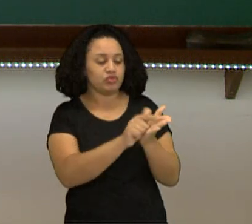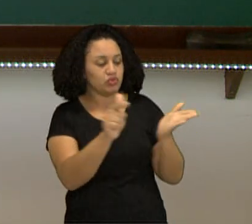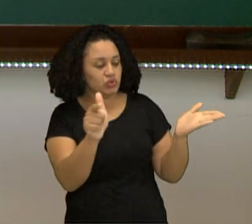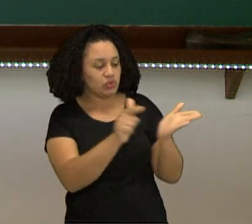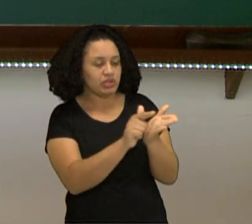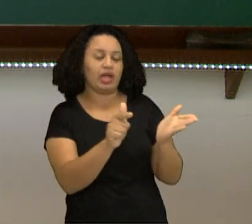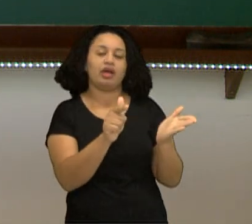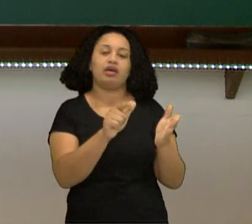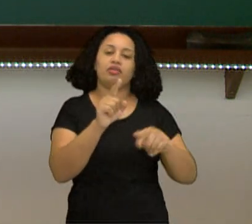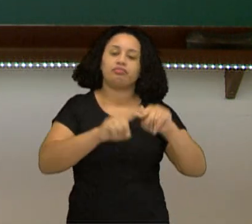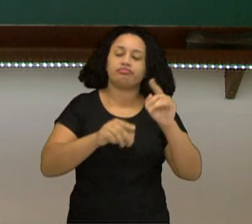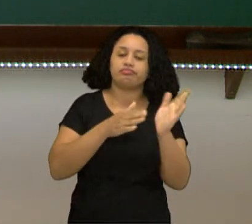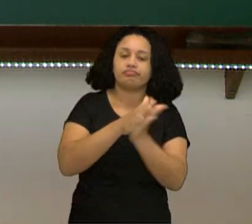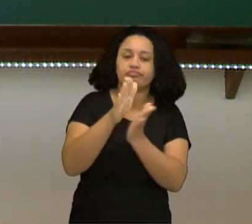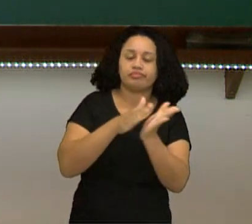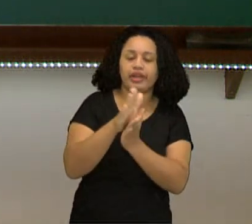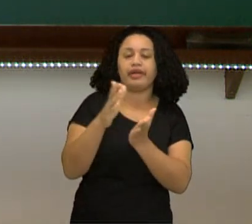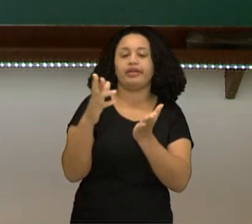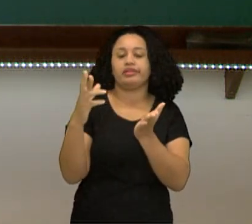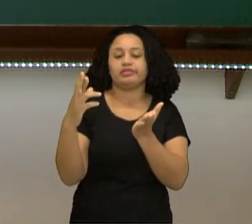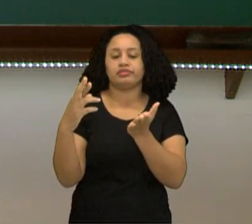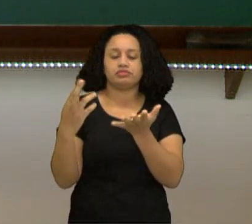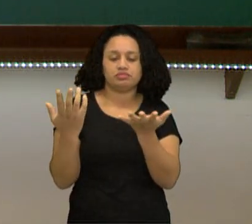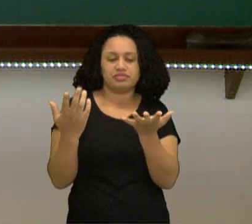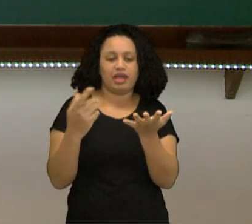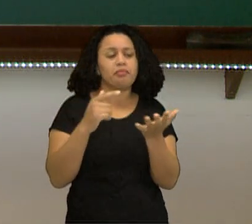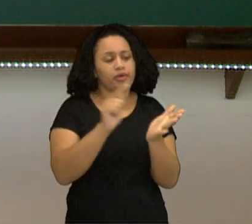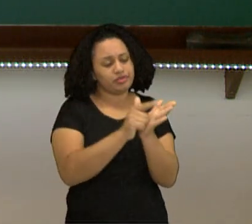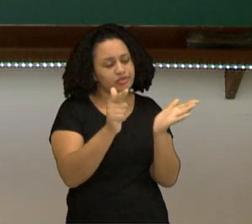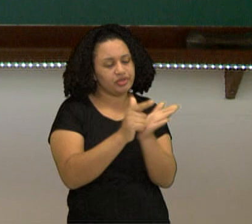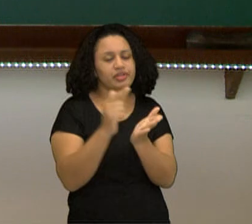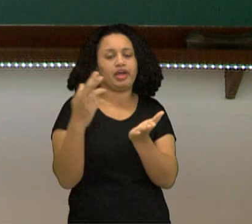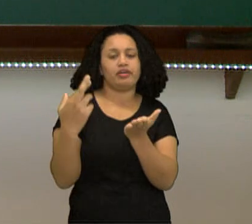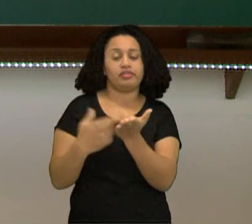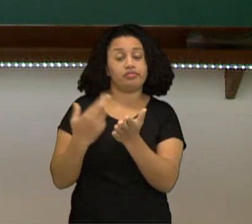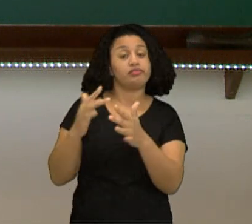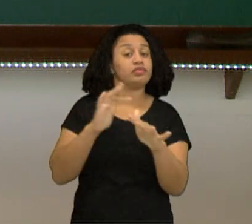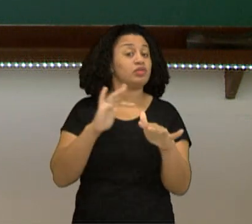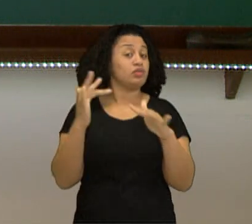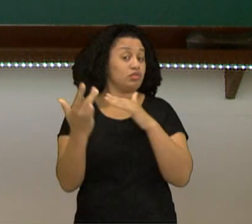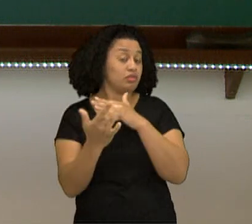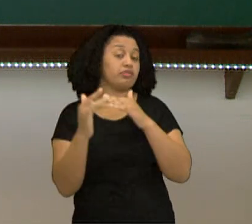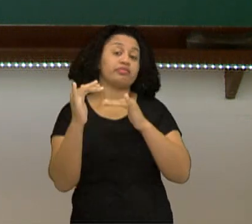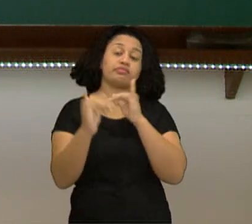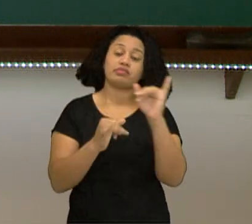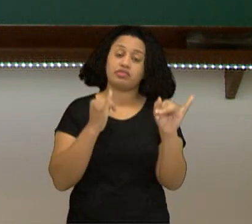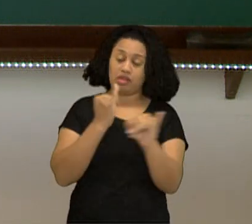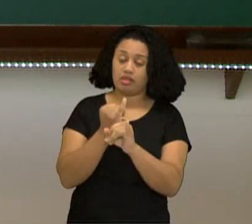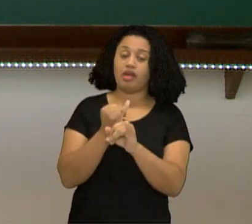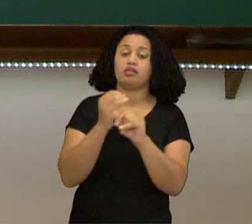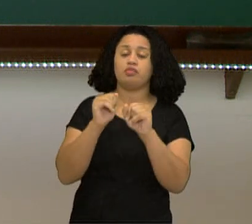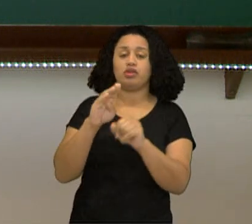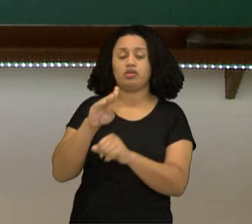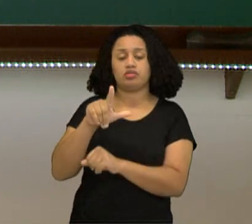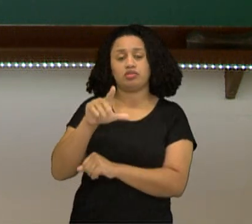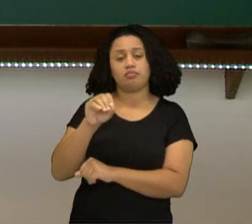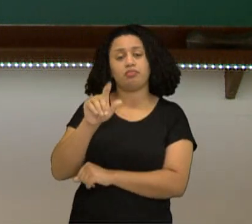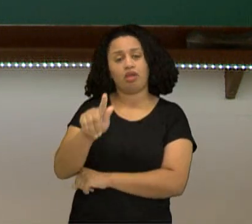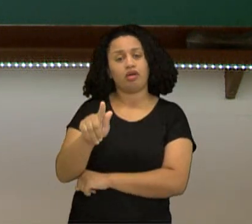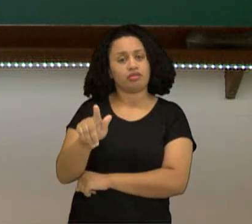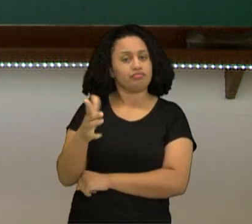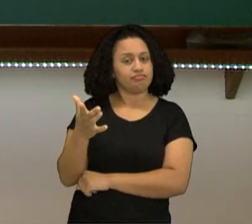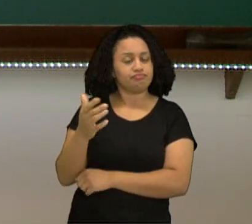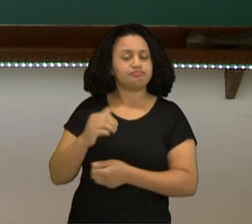material impresso, revistas, jornais, redes sociais, internet, blogs. E